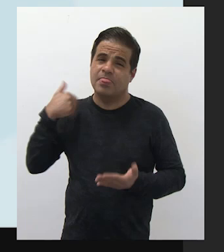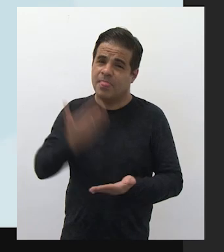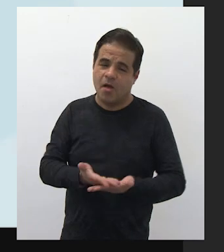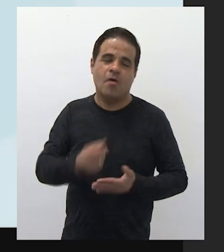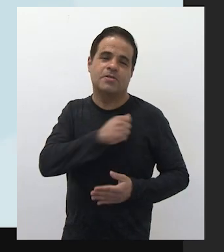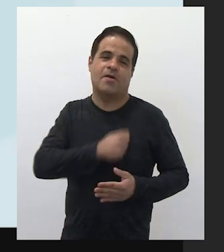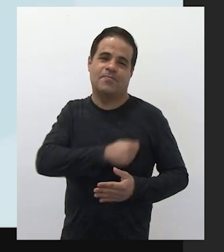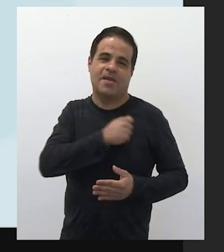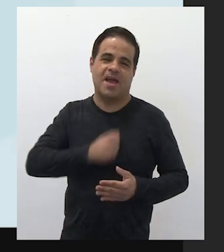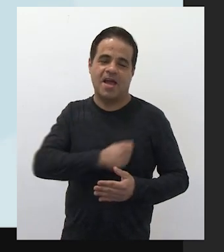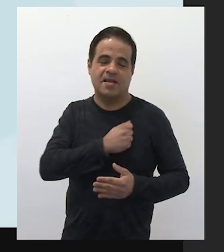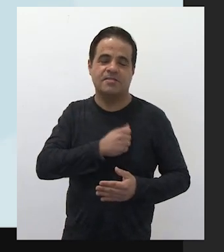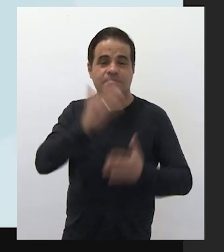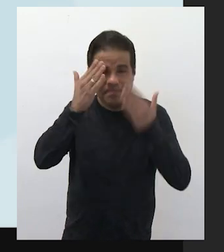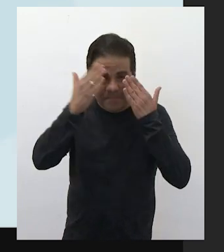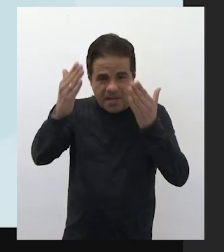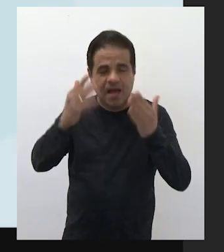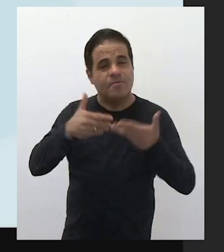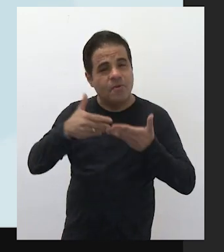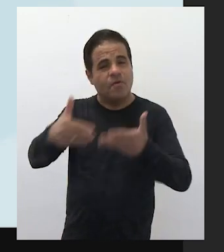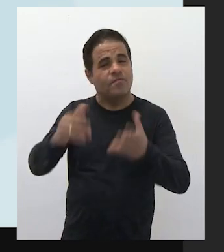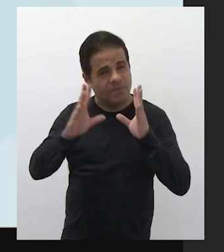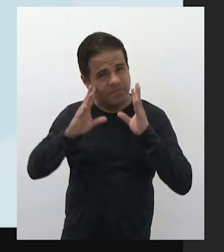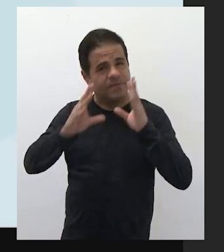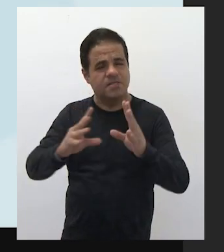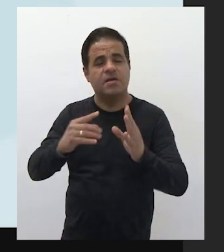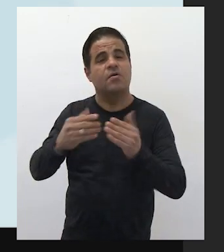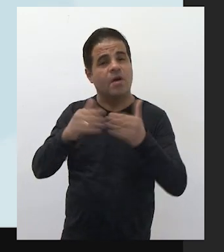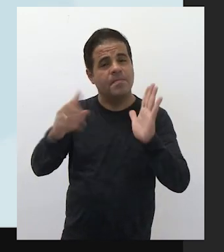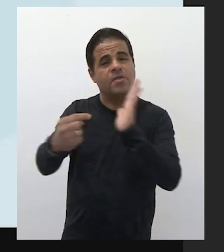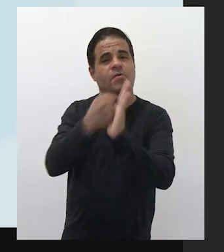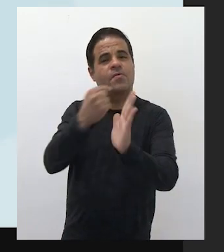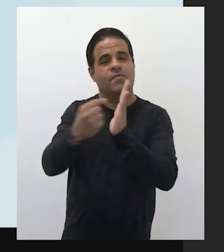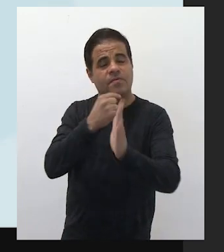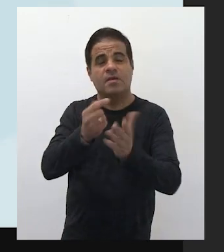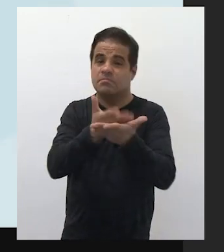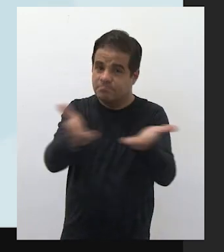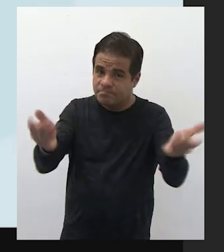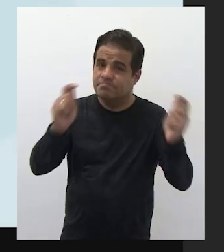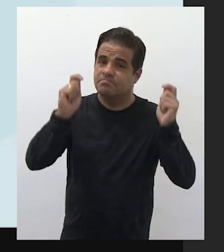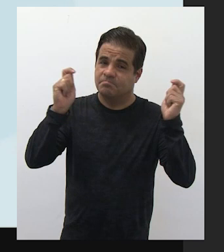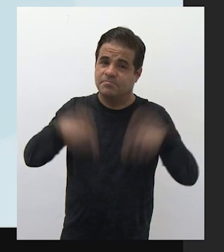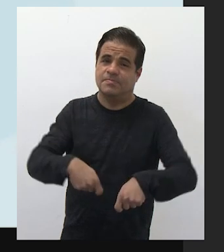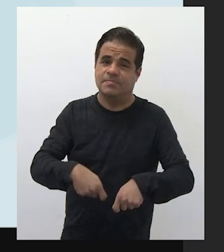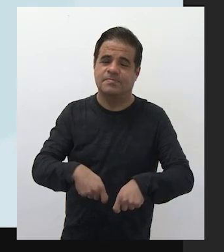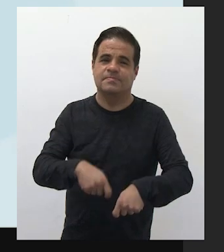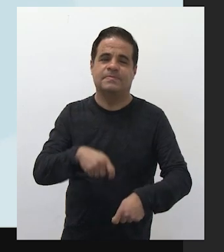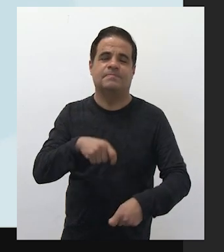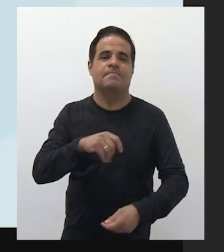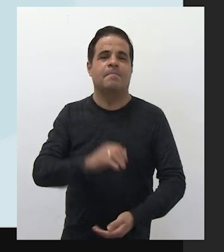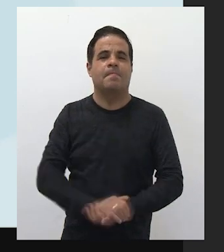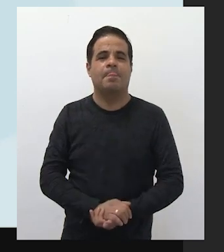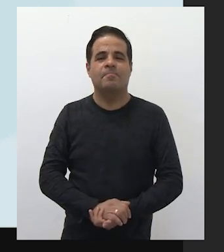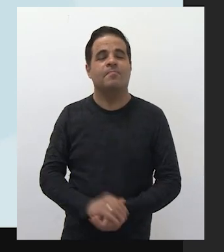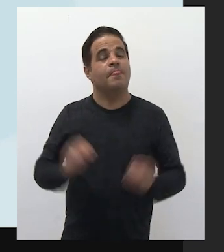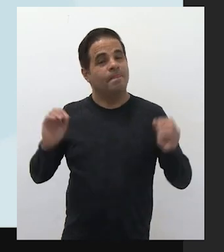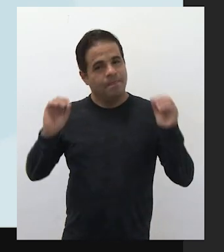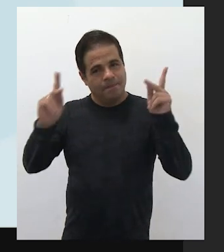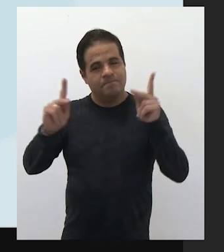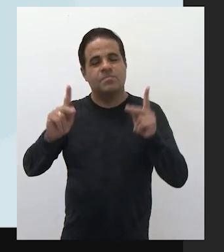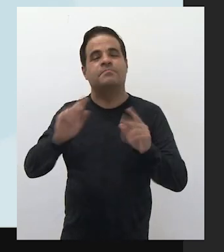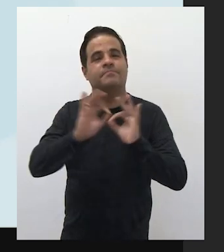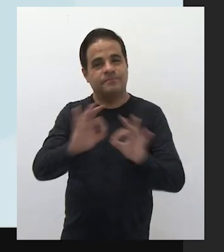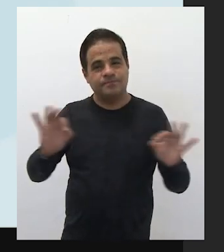pelo convite, pela atenção. Estou aberta aqui às perguntas que eventualmente vocês façam. Ok, Juliana,